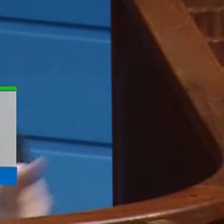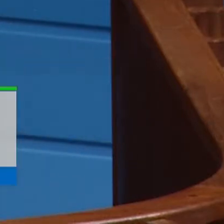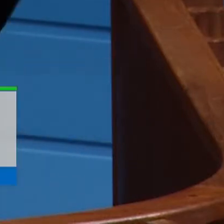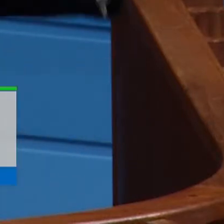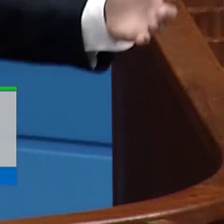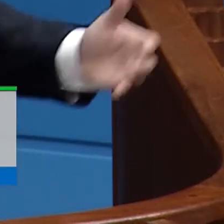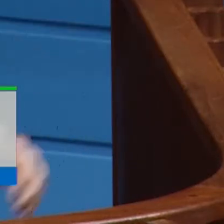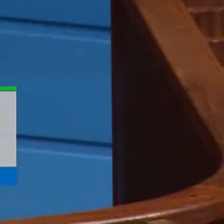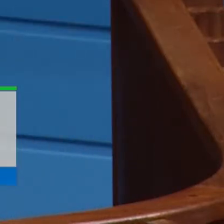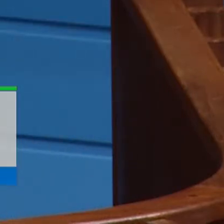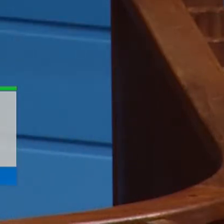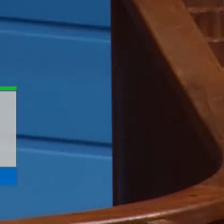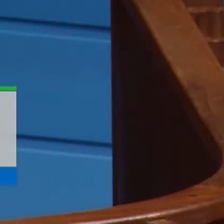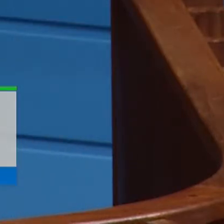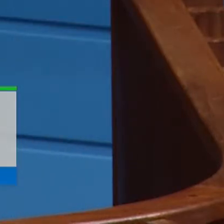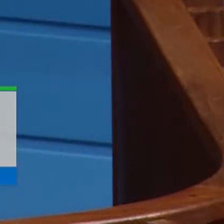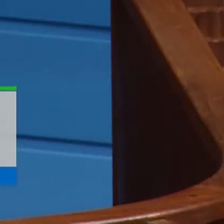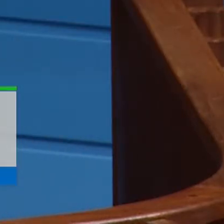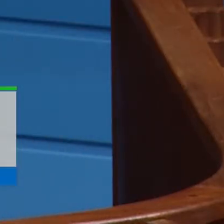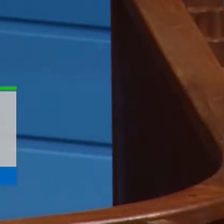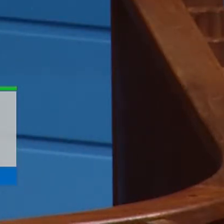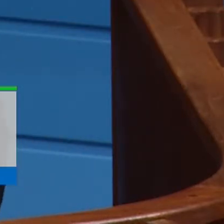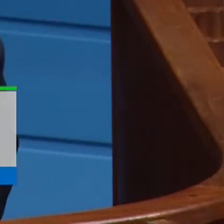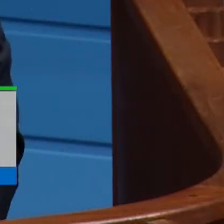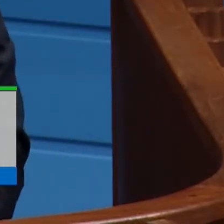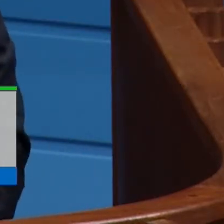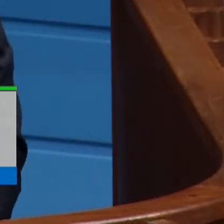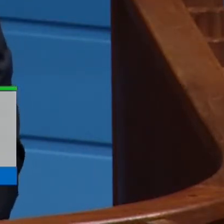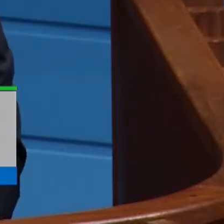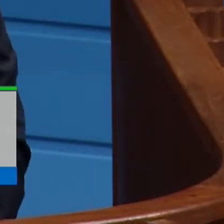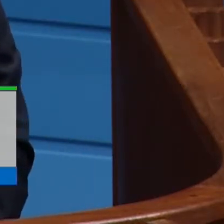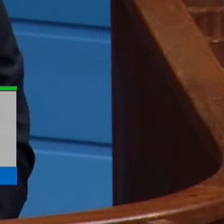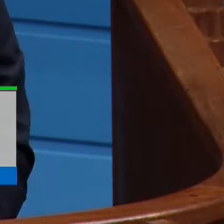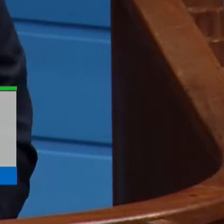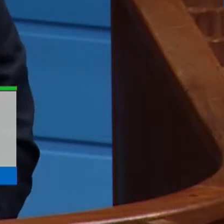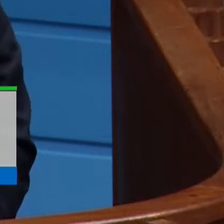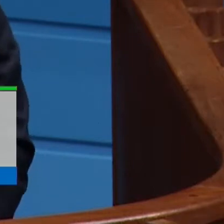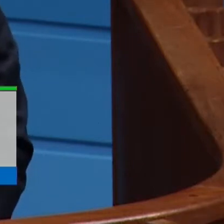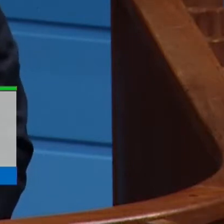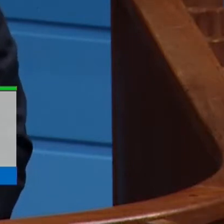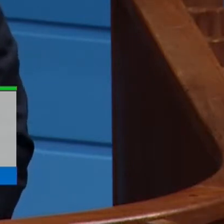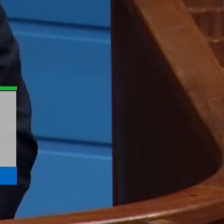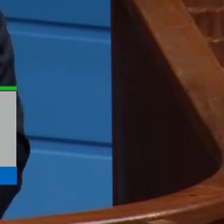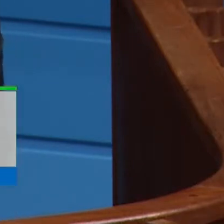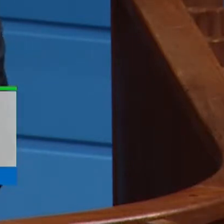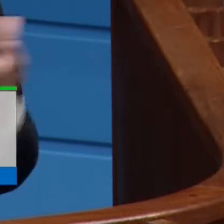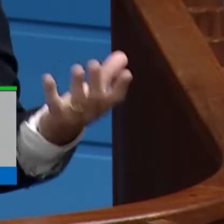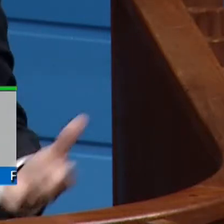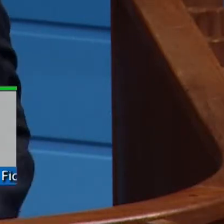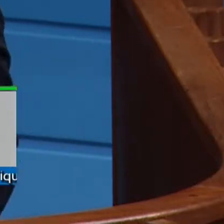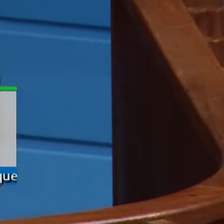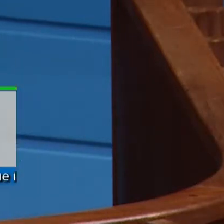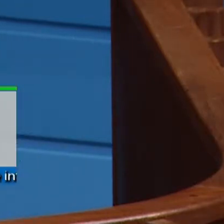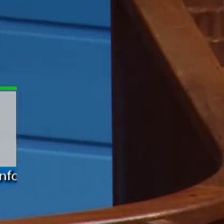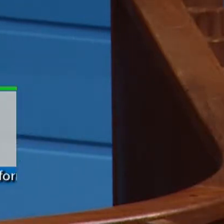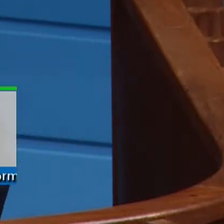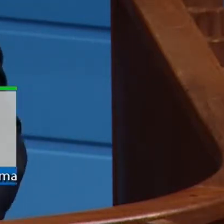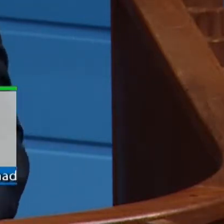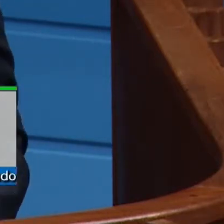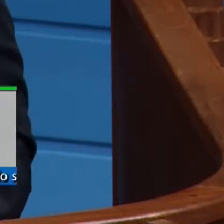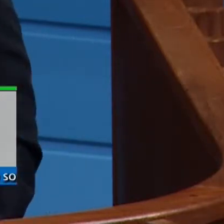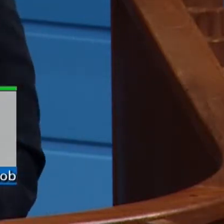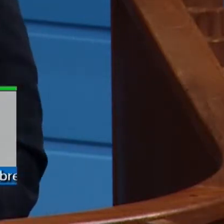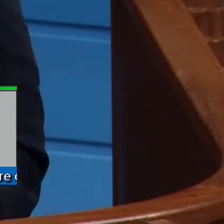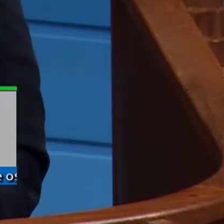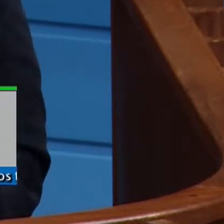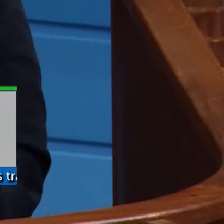ela vem à tona, a sua discussão, apenas quando existe um colapso,